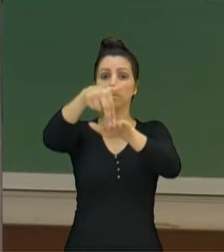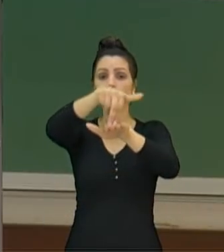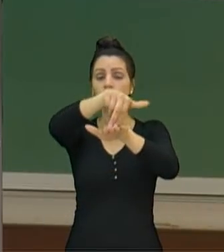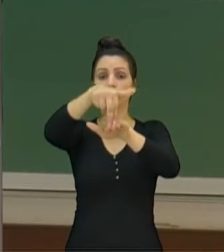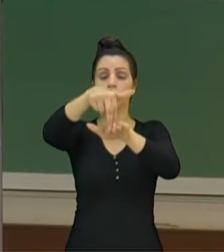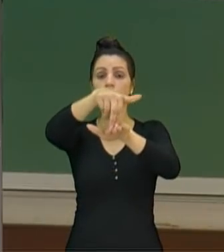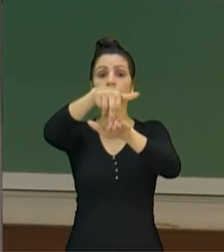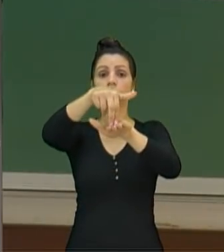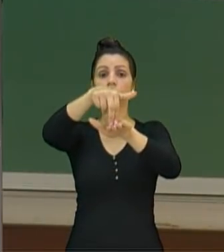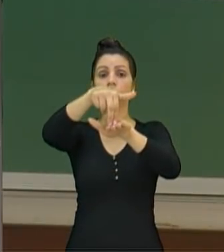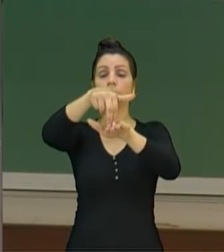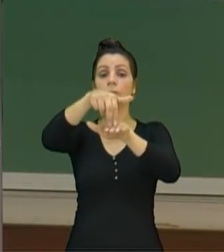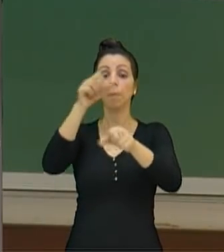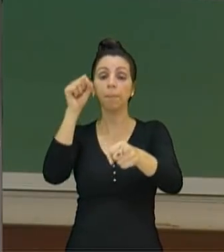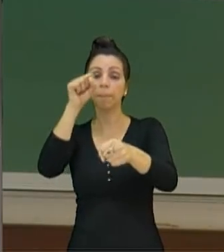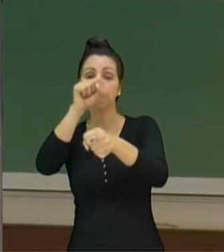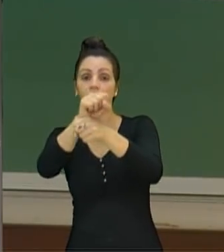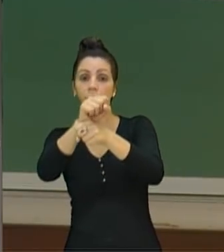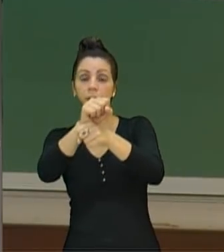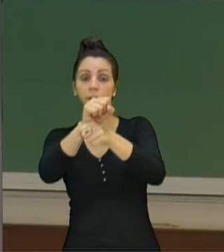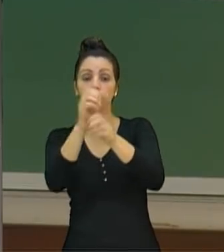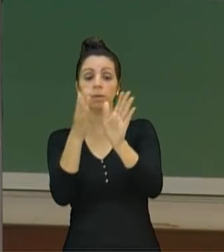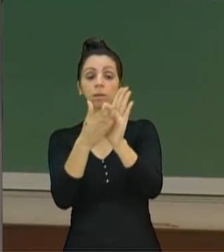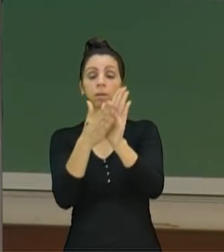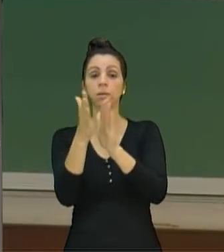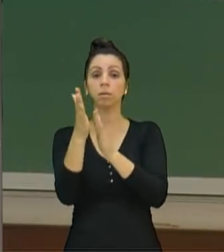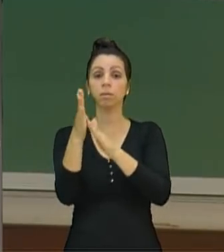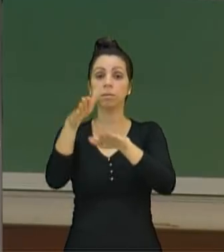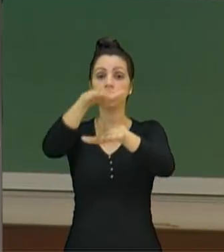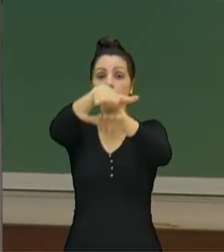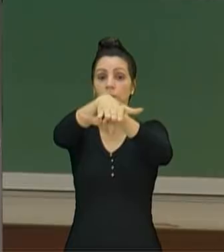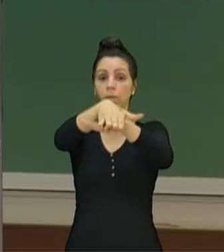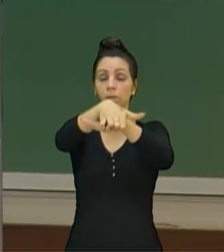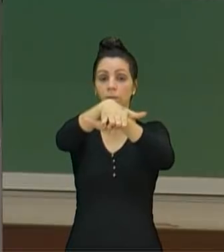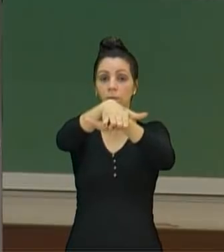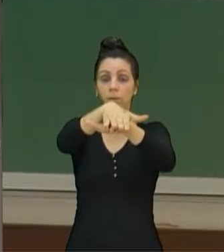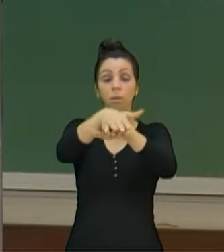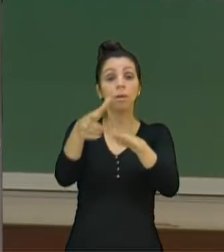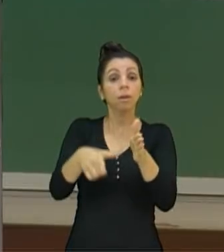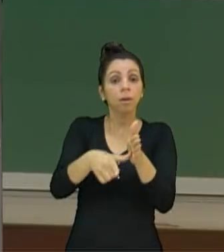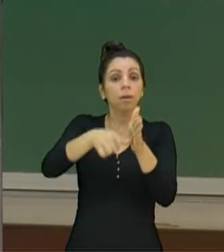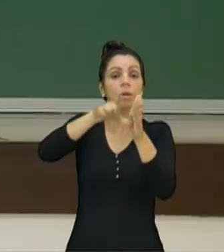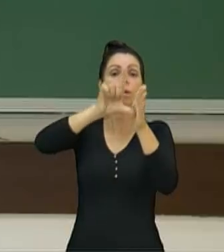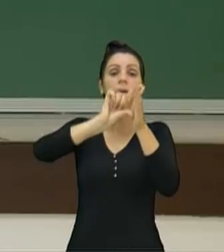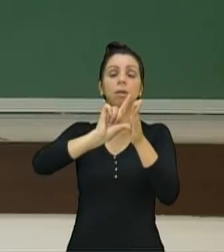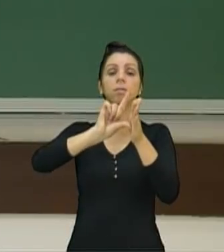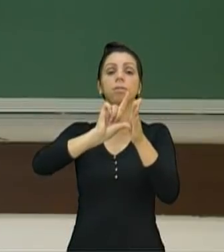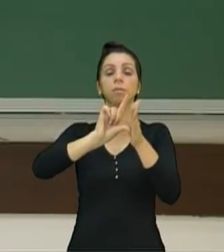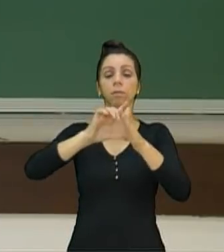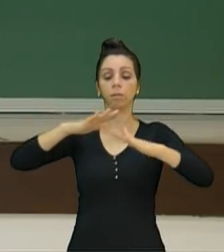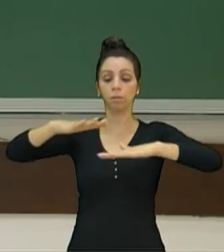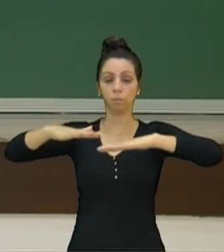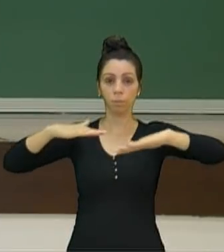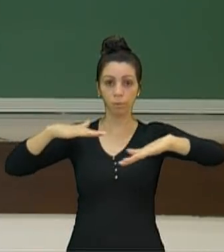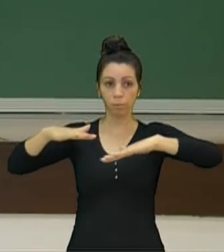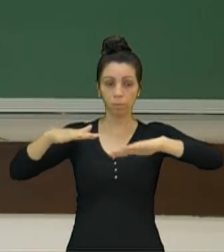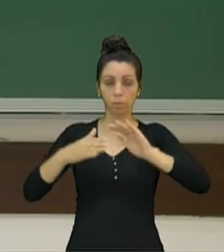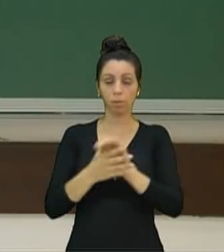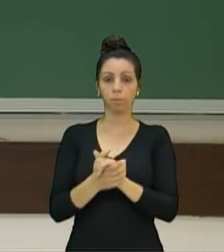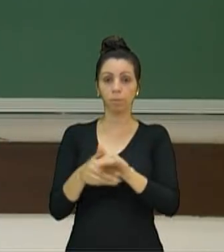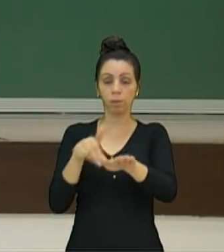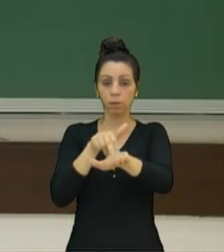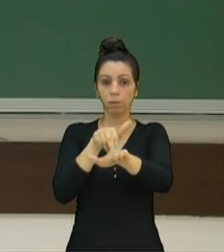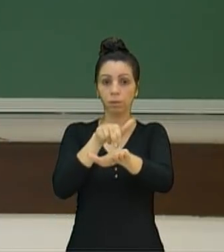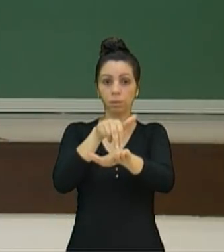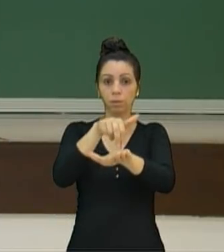assume uma posição de parada de mãos na beira da plataforma antes de executar o salto. Então ele chega na